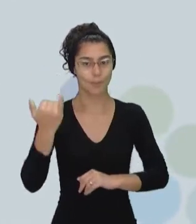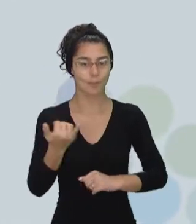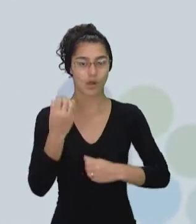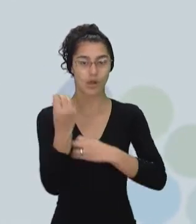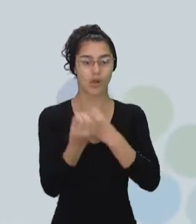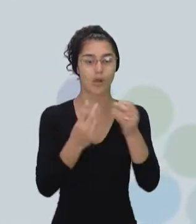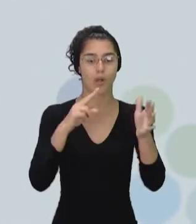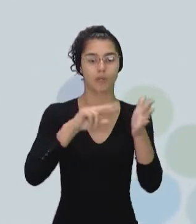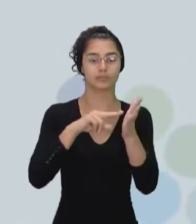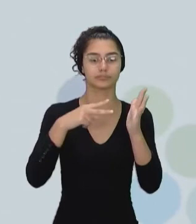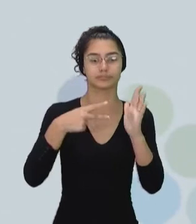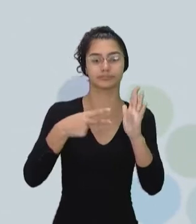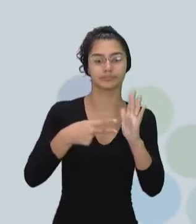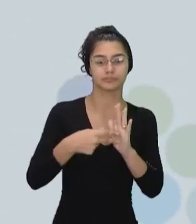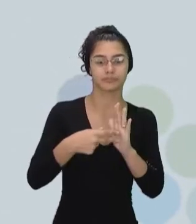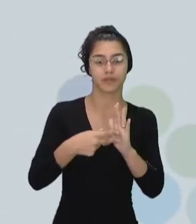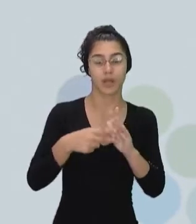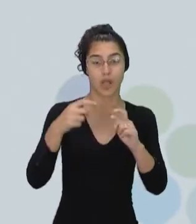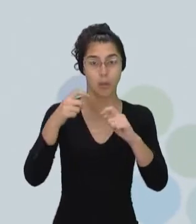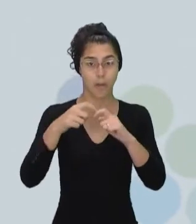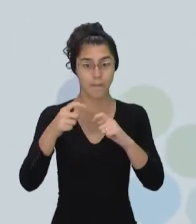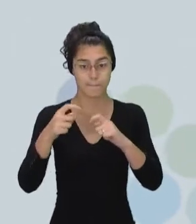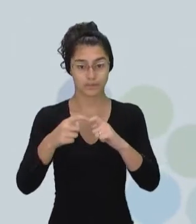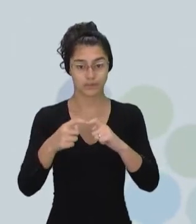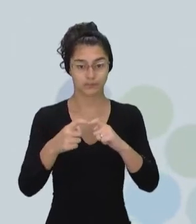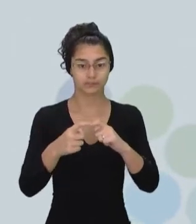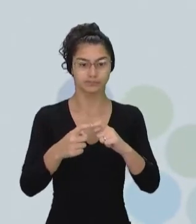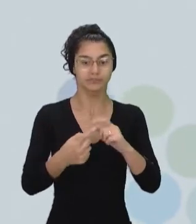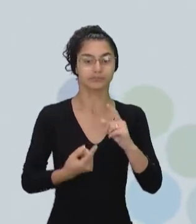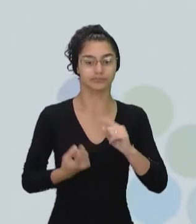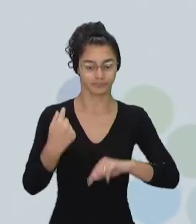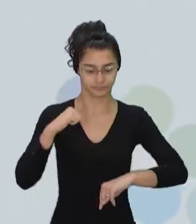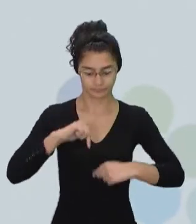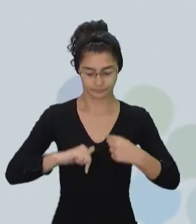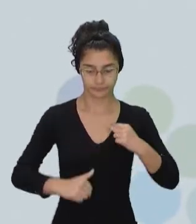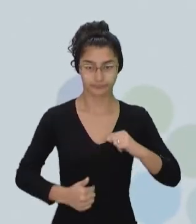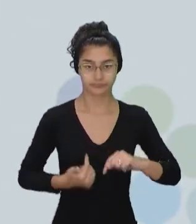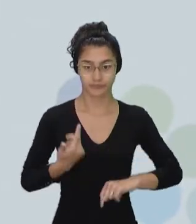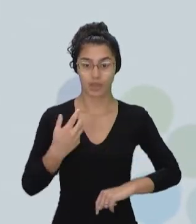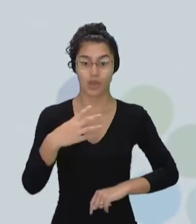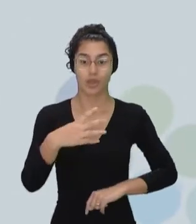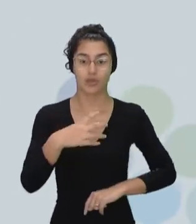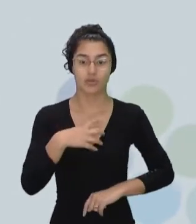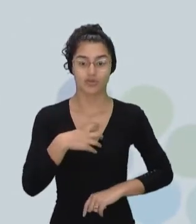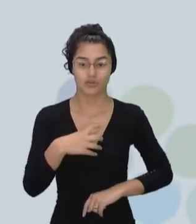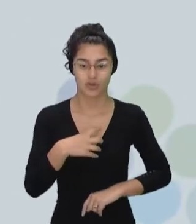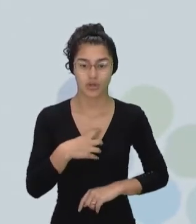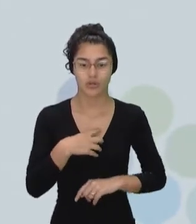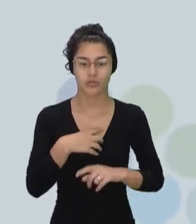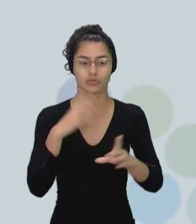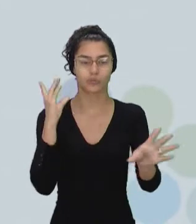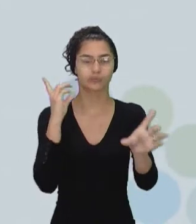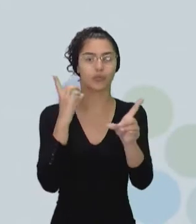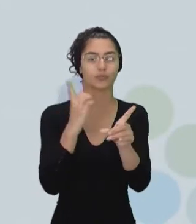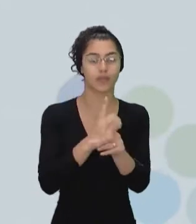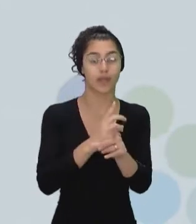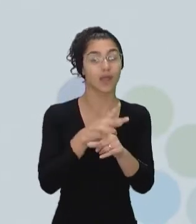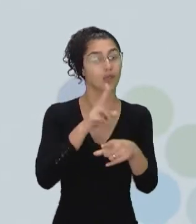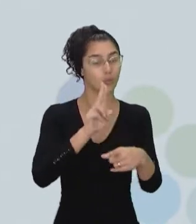a definição, aspectos clínicos e fisiológicos no organismo, formas de diagnóstico